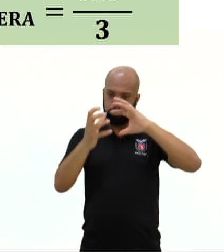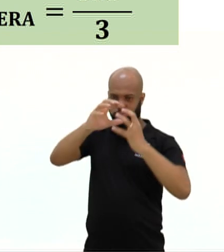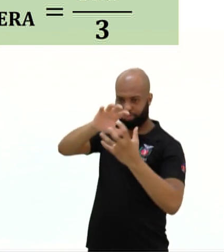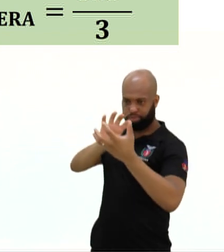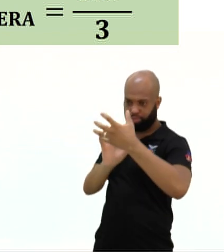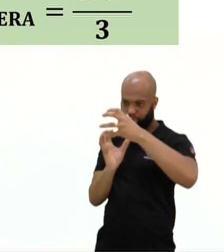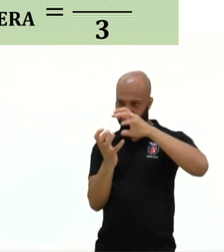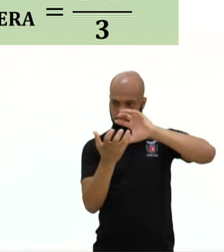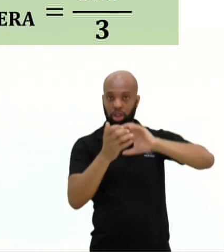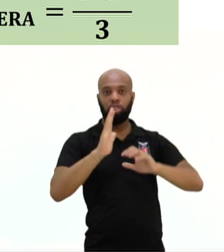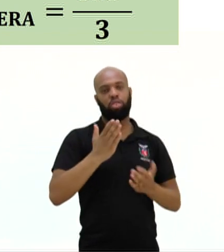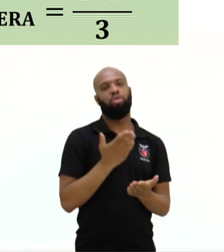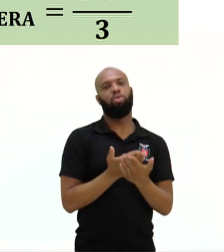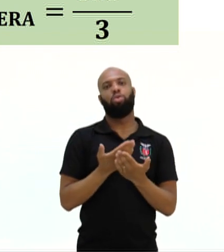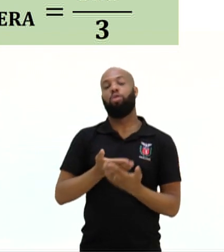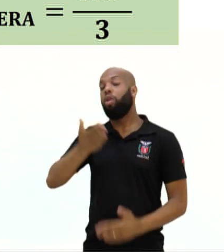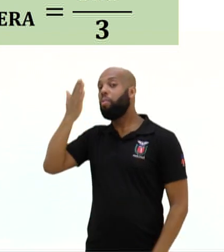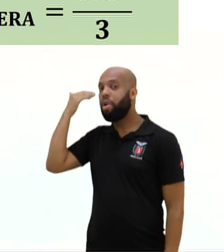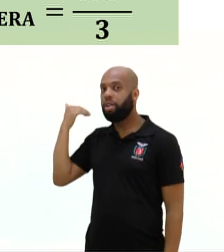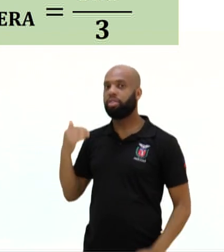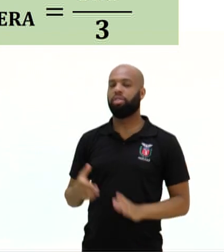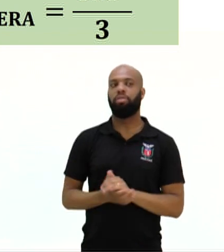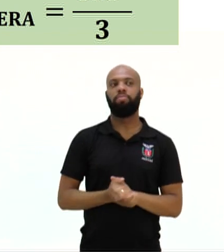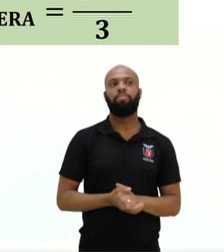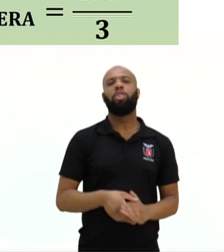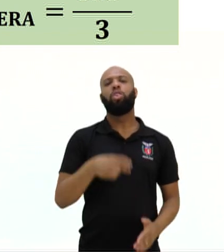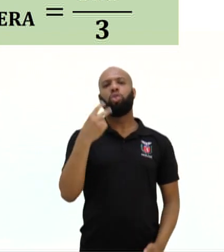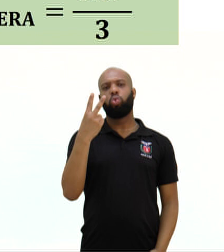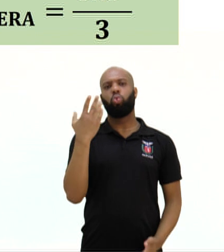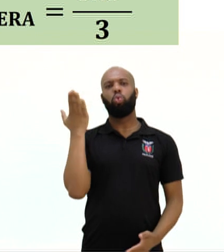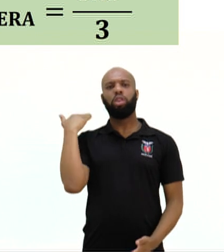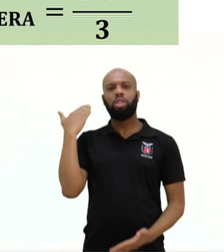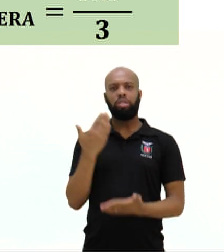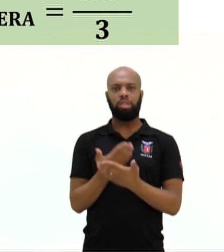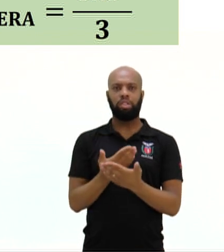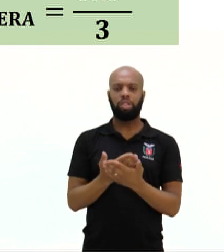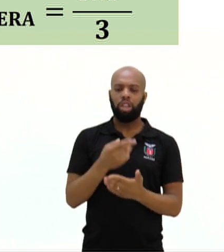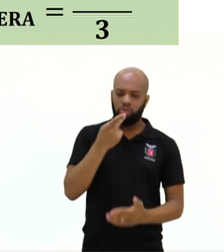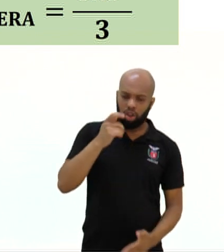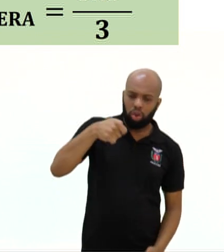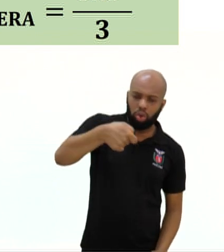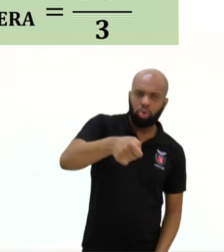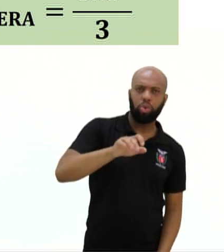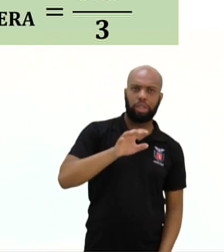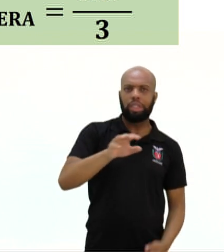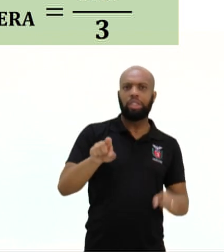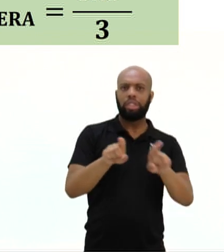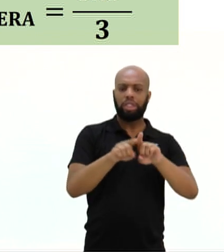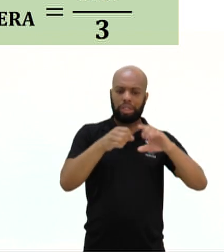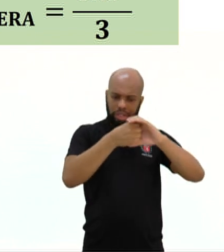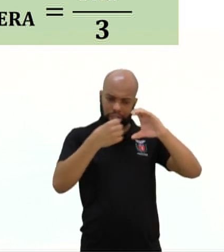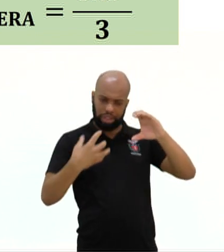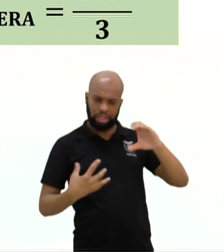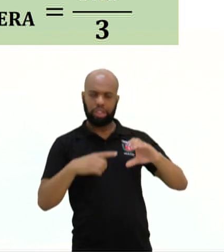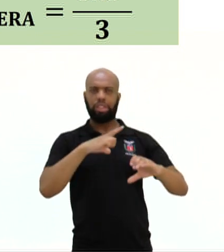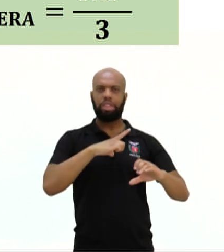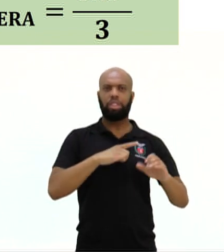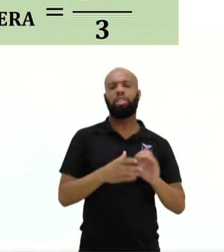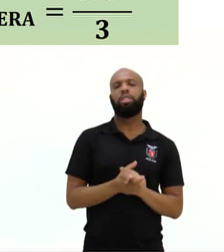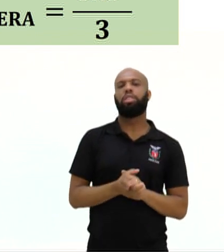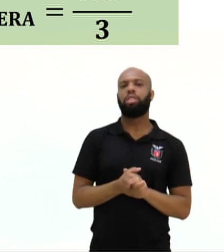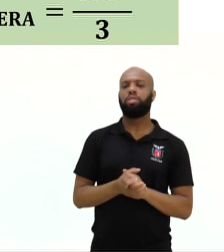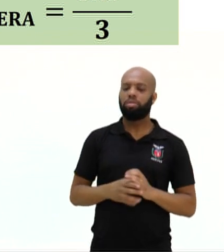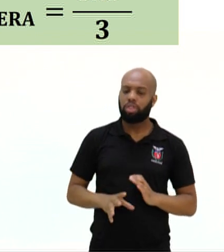nós trabalhamos numa aula lá para trás, 2 aulas, né? Falamos sobre eles, sobre, né, suas características,